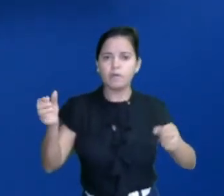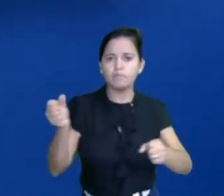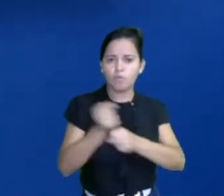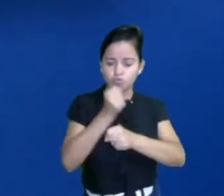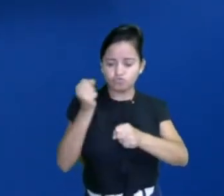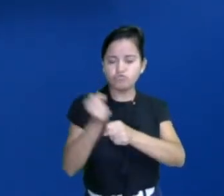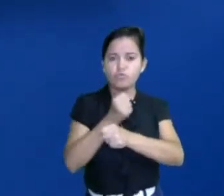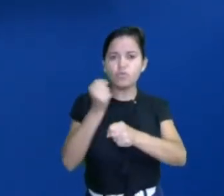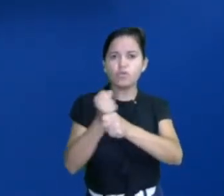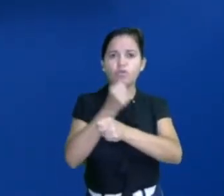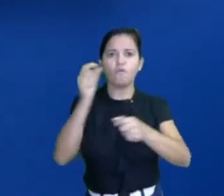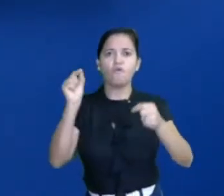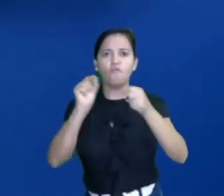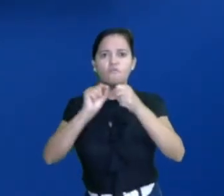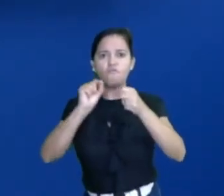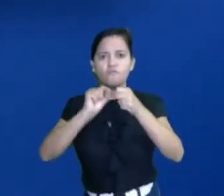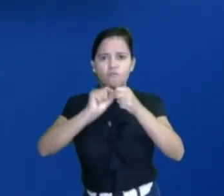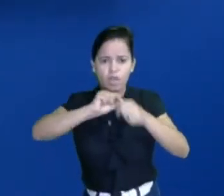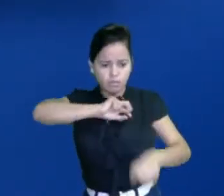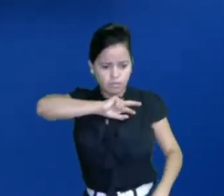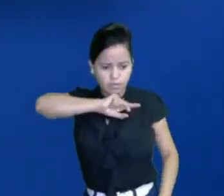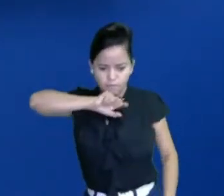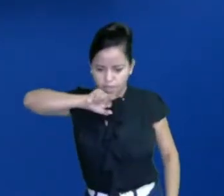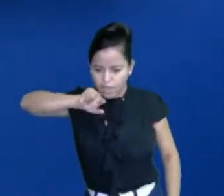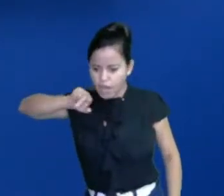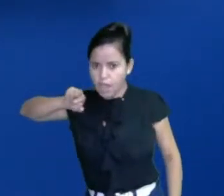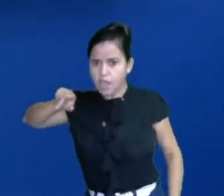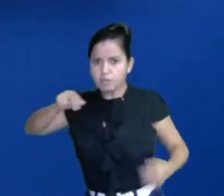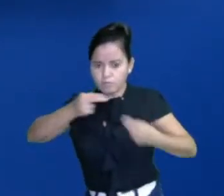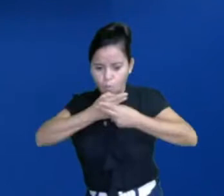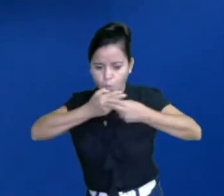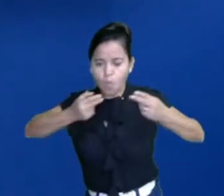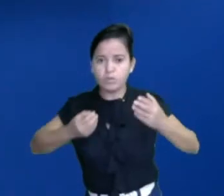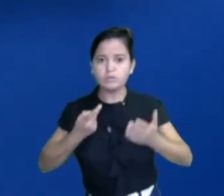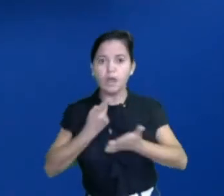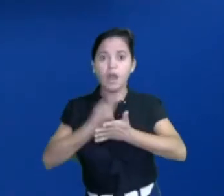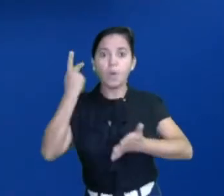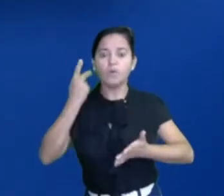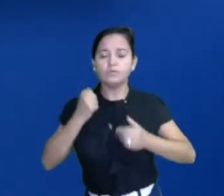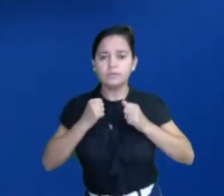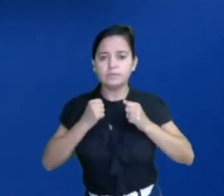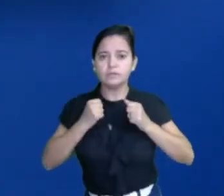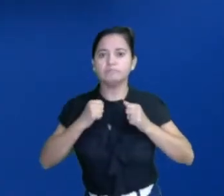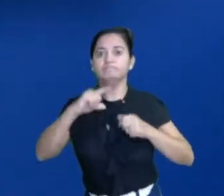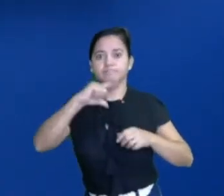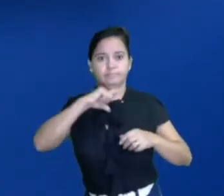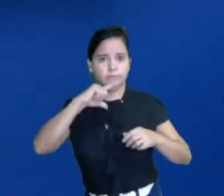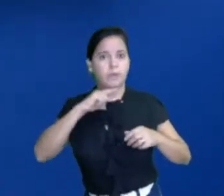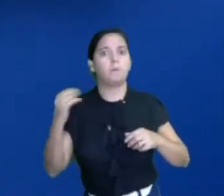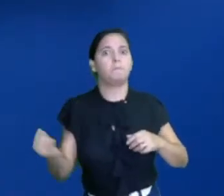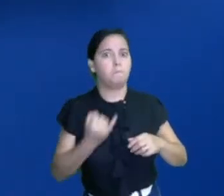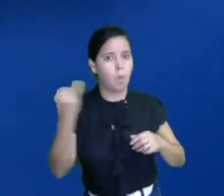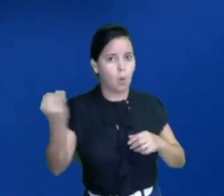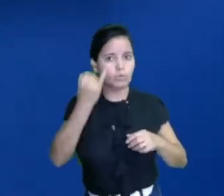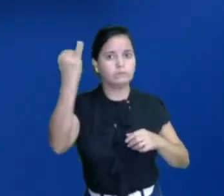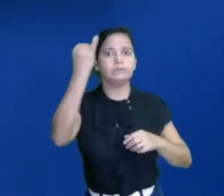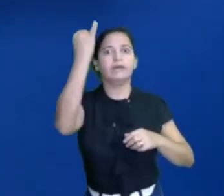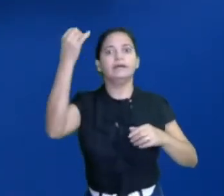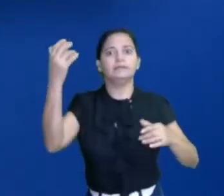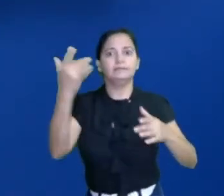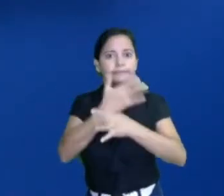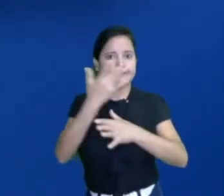uma época que conta uma diversidade de acontecimentos. Por isso, é um patrimônio importante da